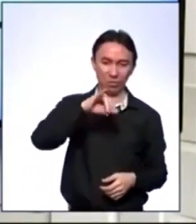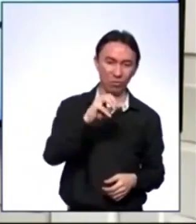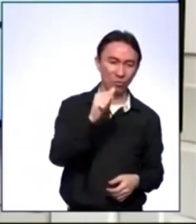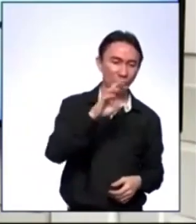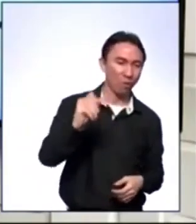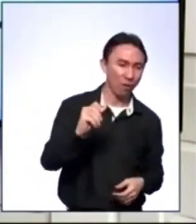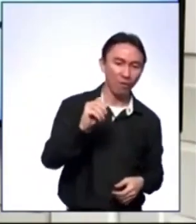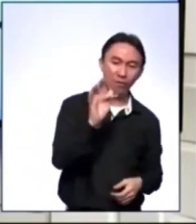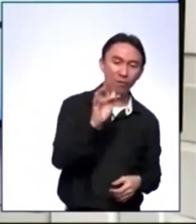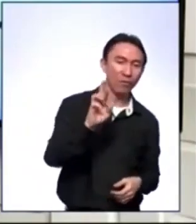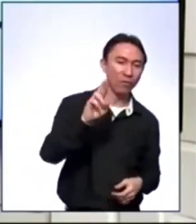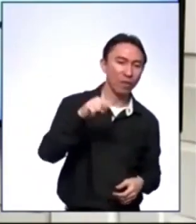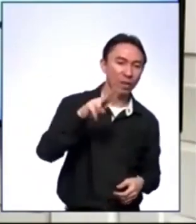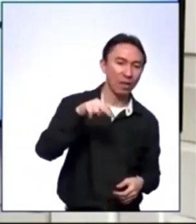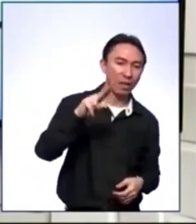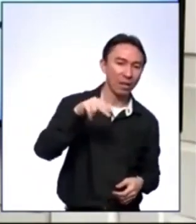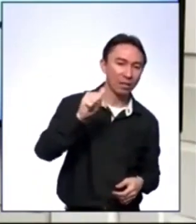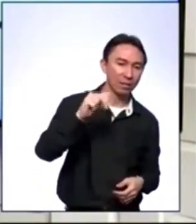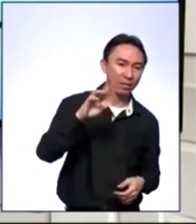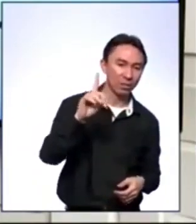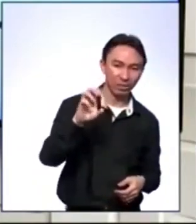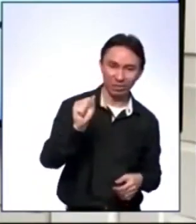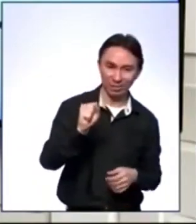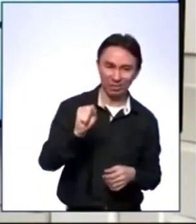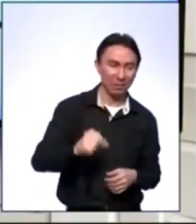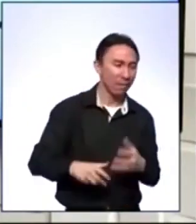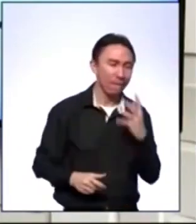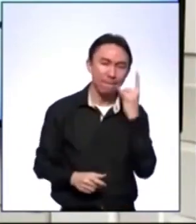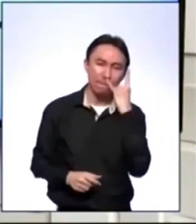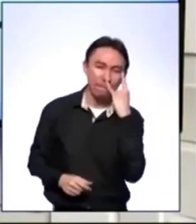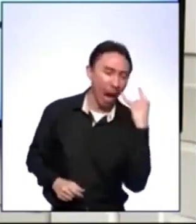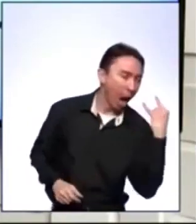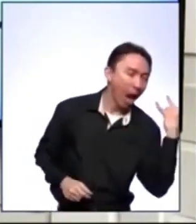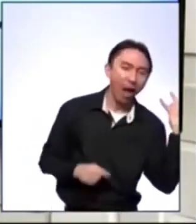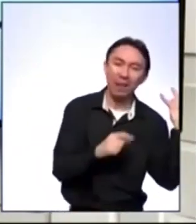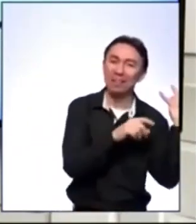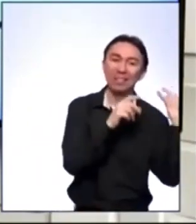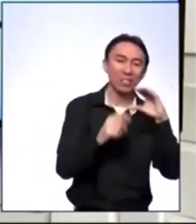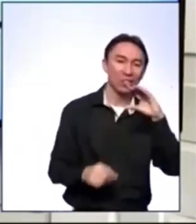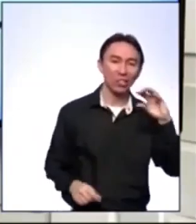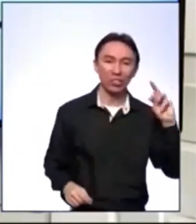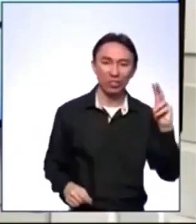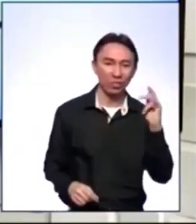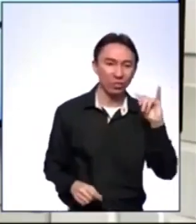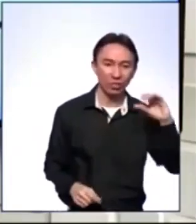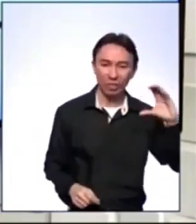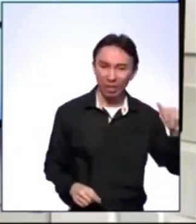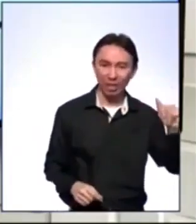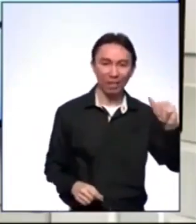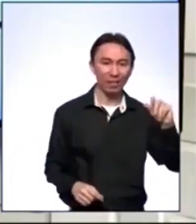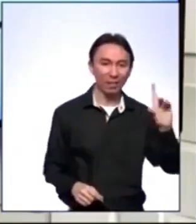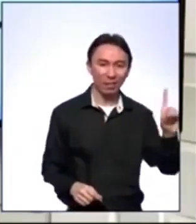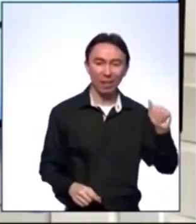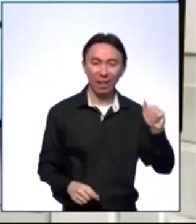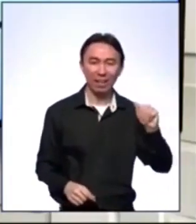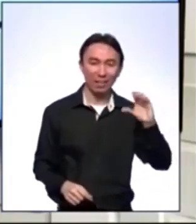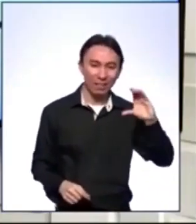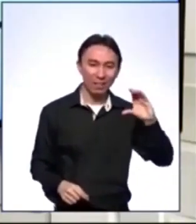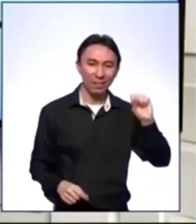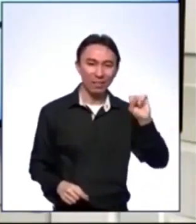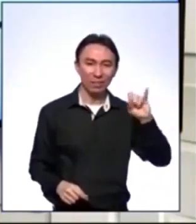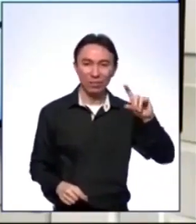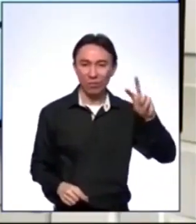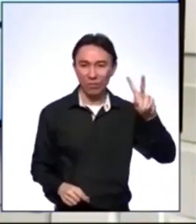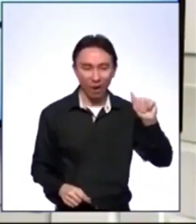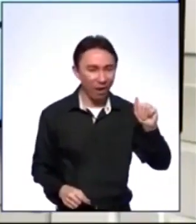Chica da Silva, a nossa querida Chica da Silva. E lá estão as coisas da Chica, e a história da Chica, e a história do diamante, e a história